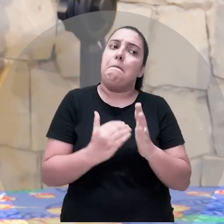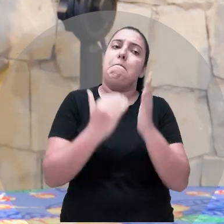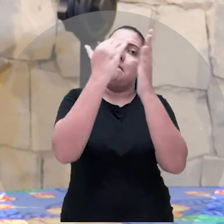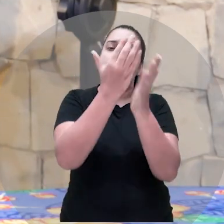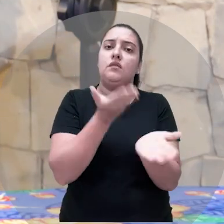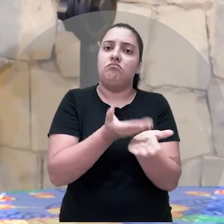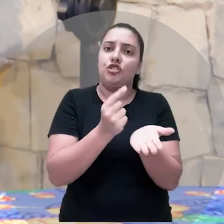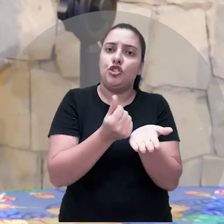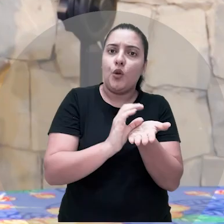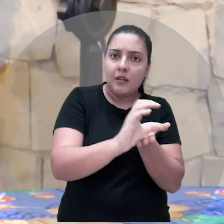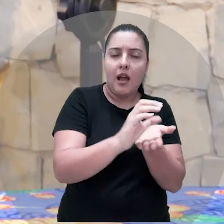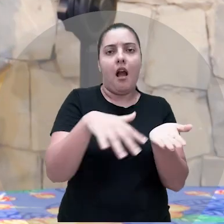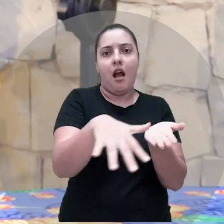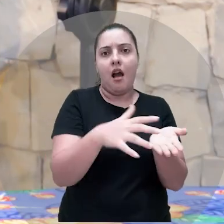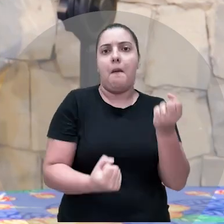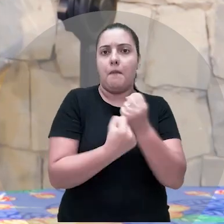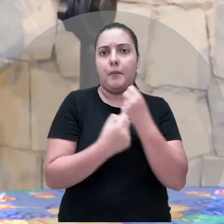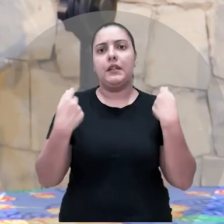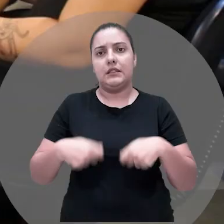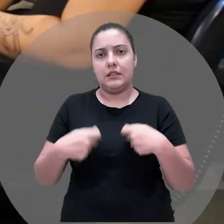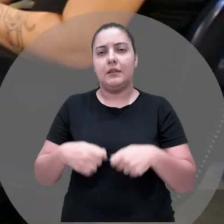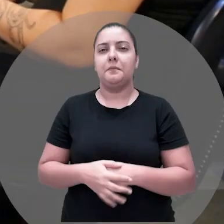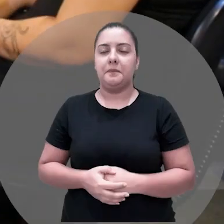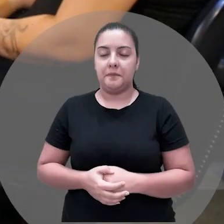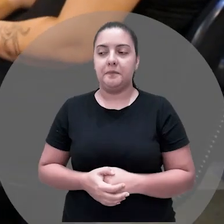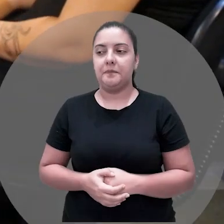precisa de mais investimento para isso